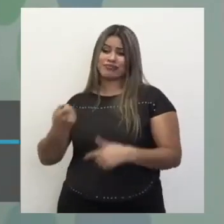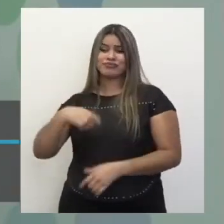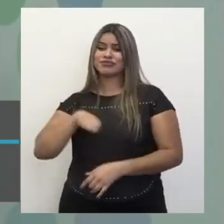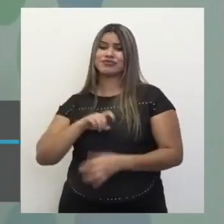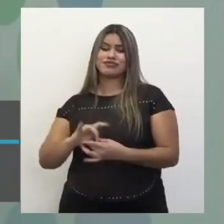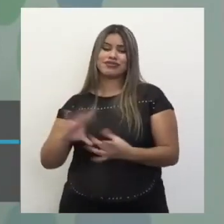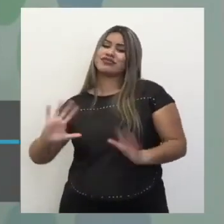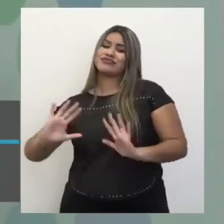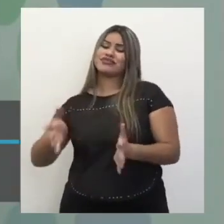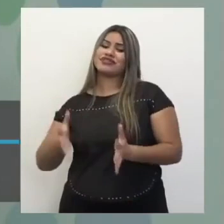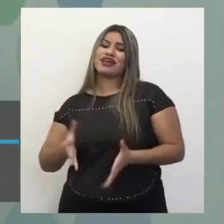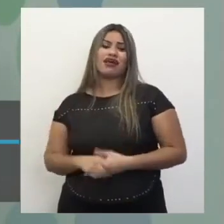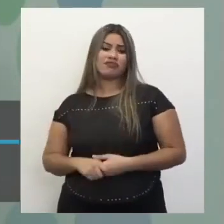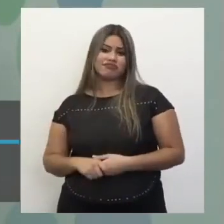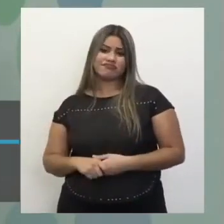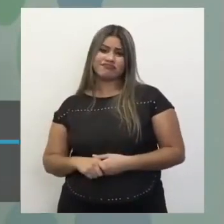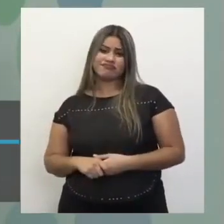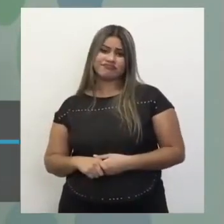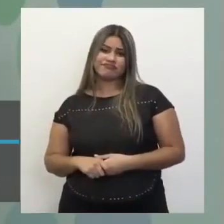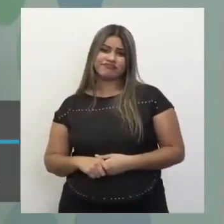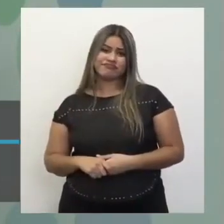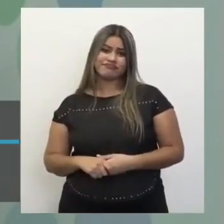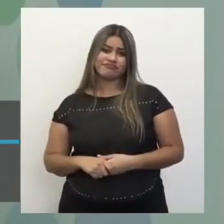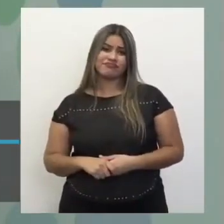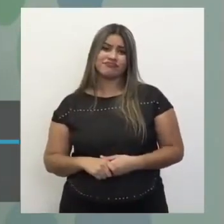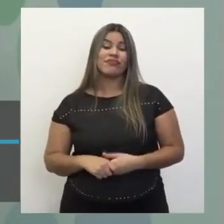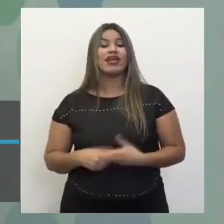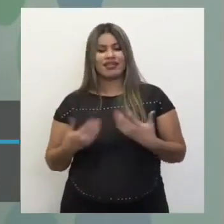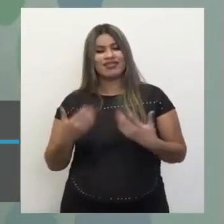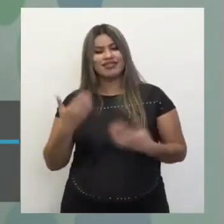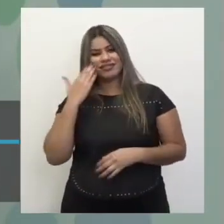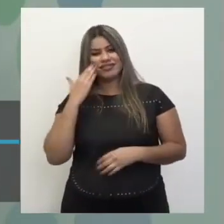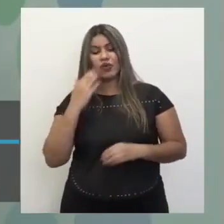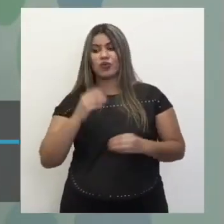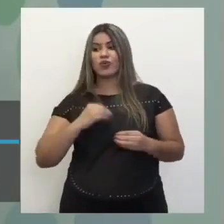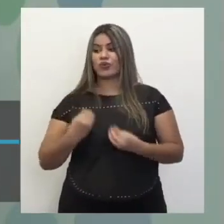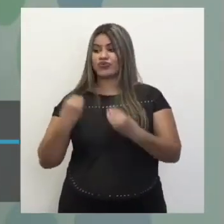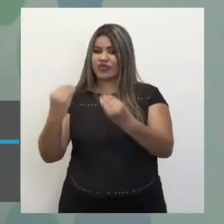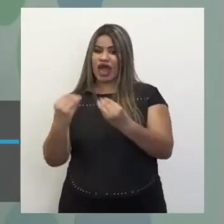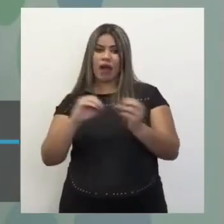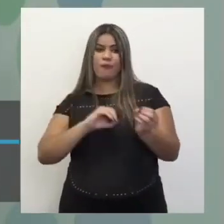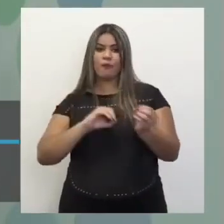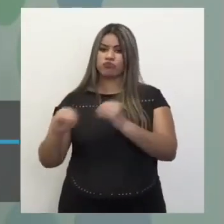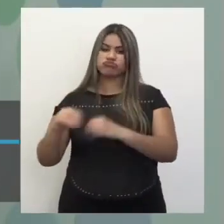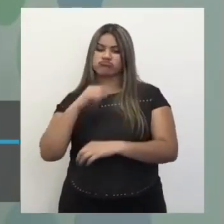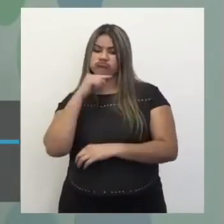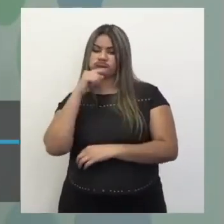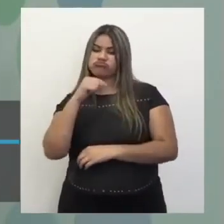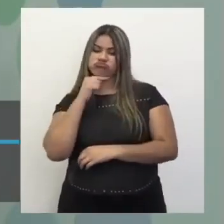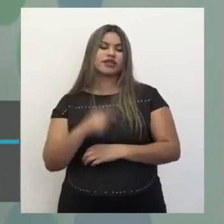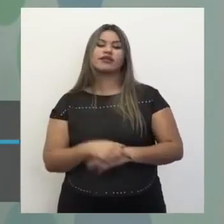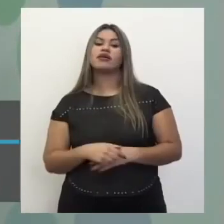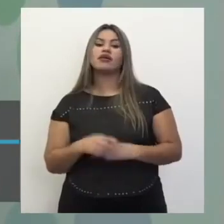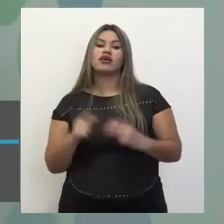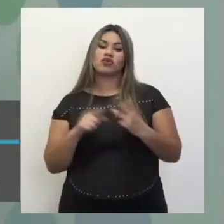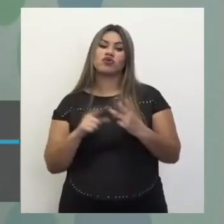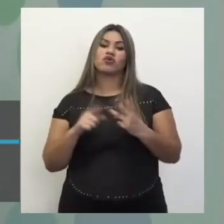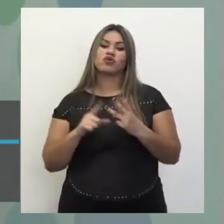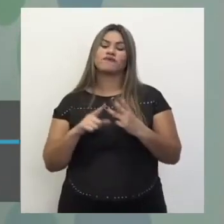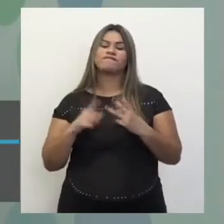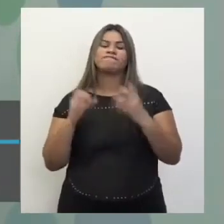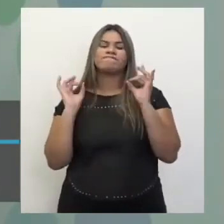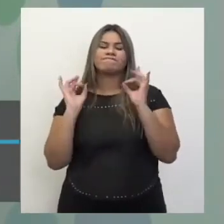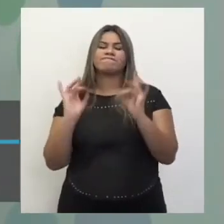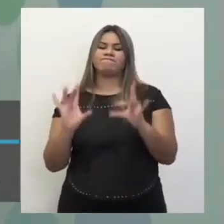essa ideia, ela está recusada. Né? Então é inalienável a liberdade. E mais, ela ainda vai dizer que esse direito da mulher é